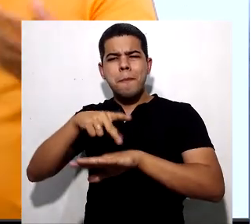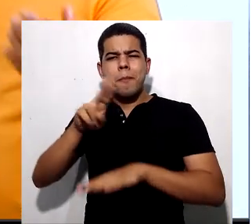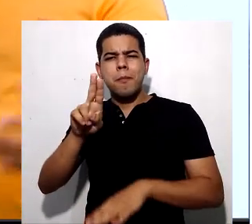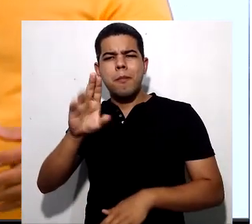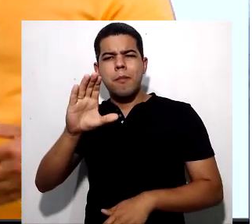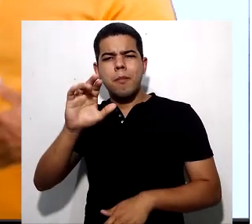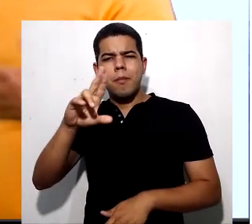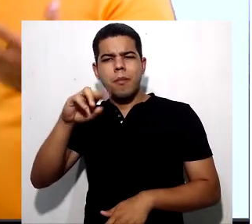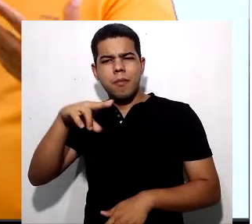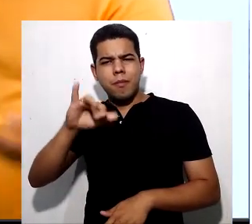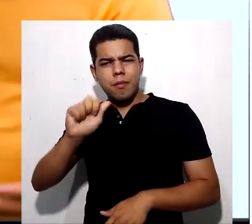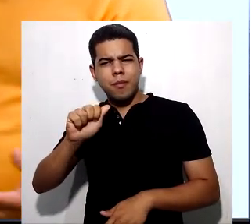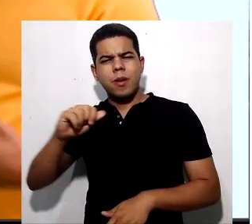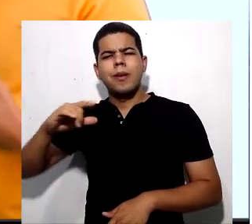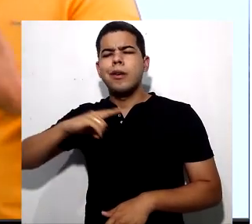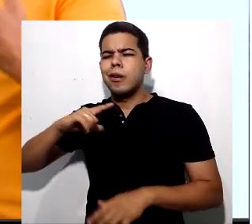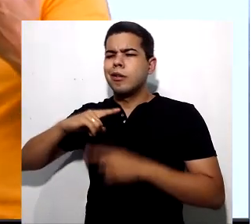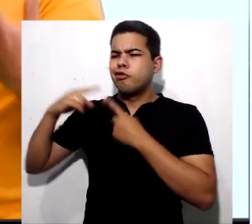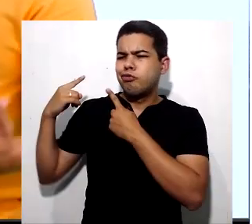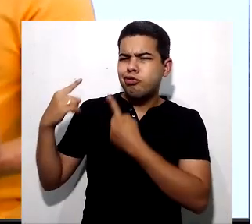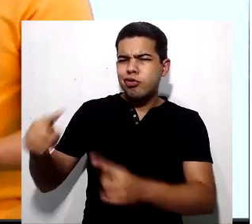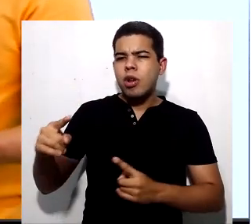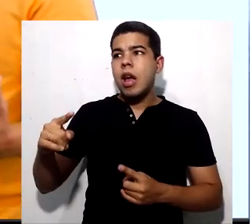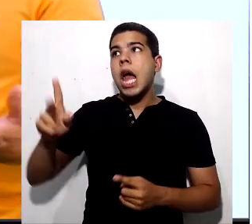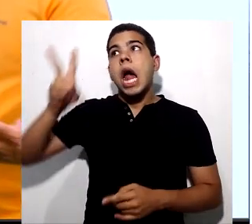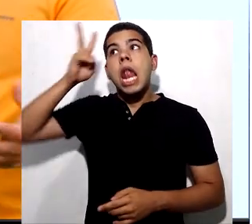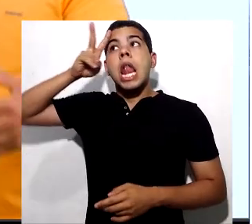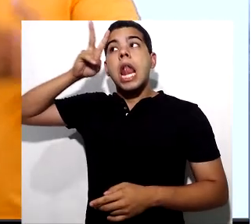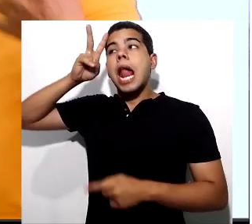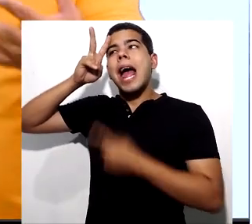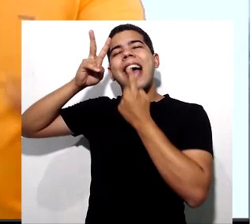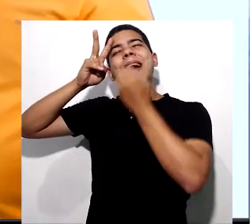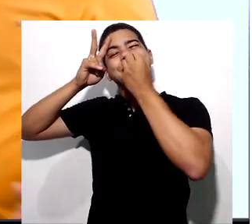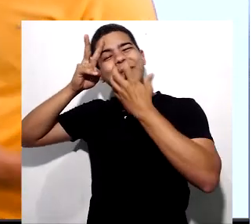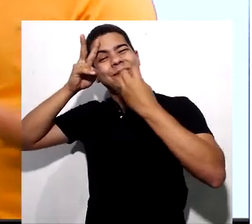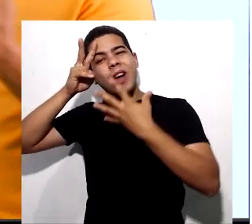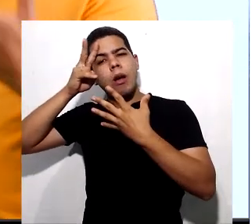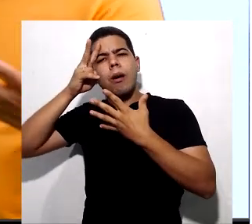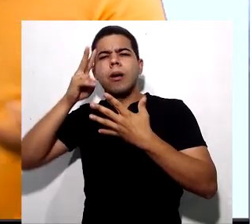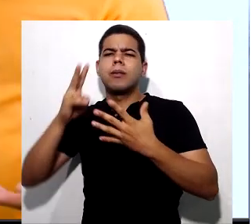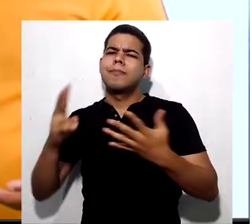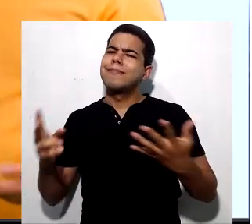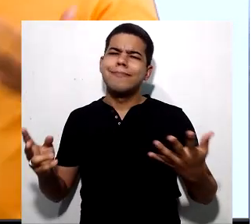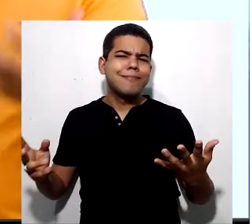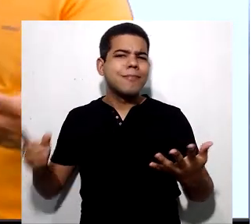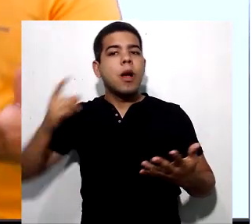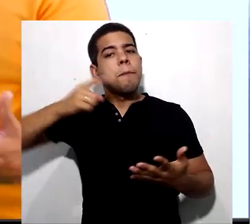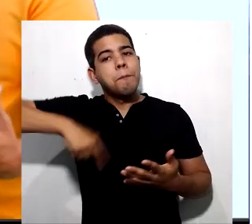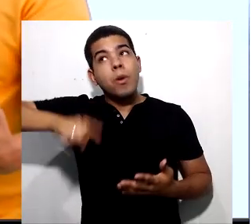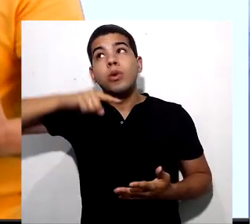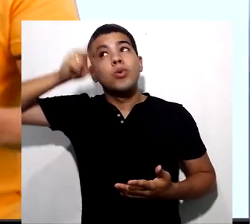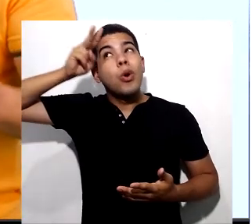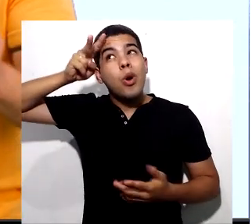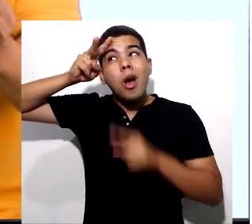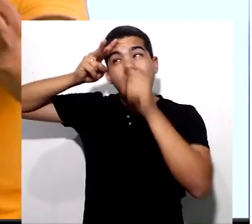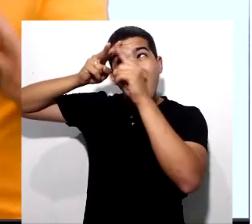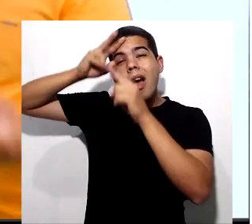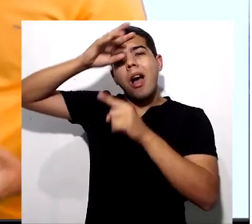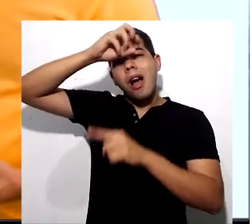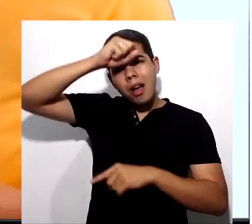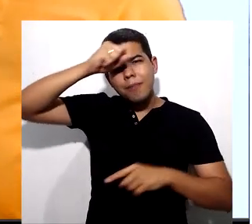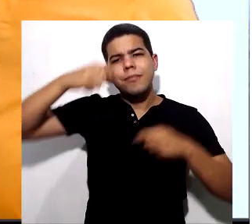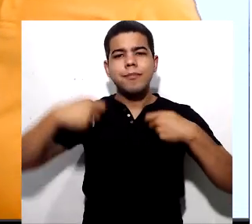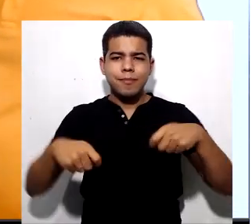Isso aí é uma memória, é algo que não é muito bom, mas é preciso a gente trazer para os estudantes essa